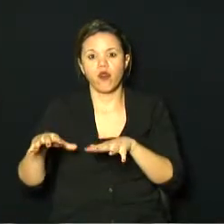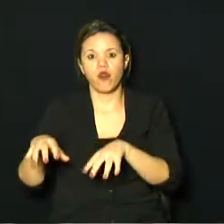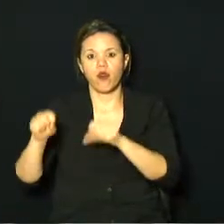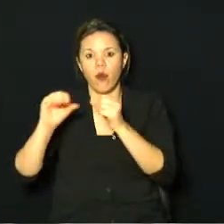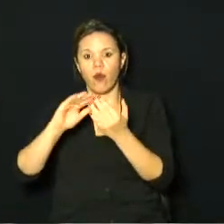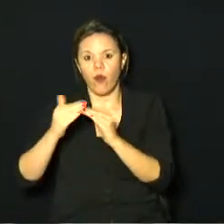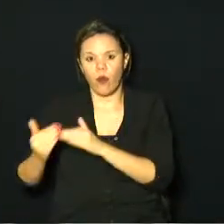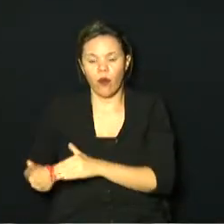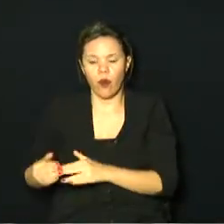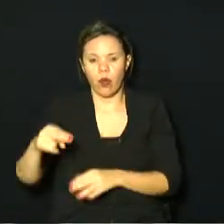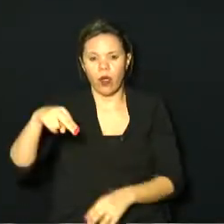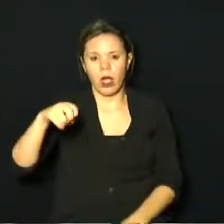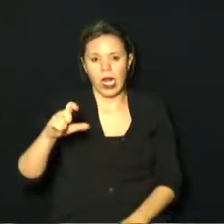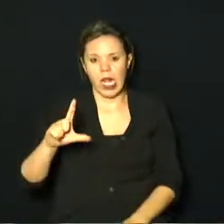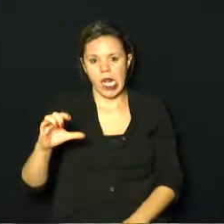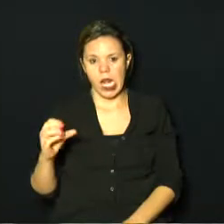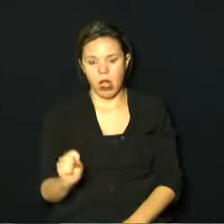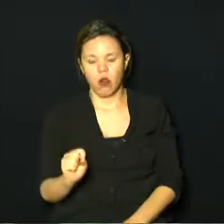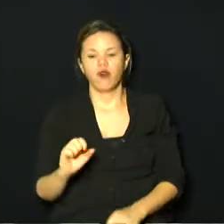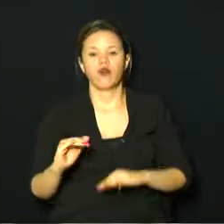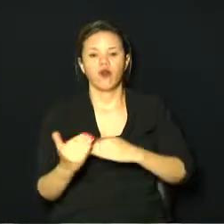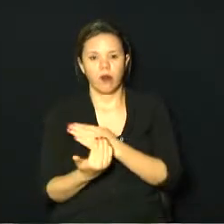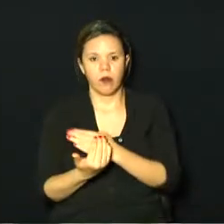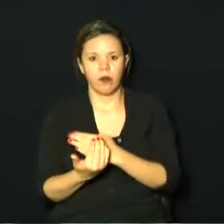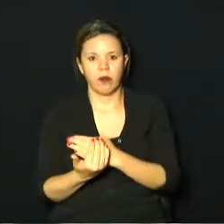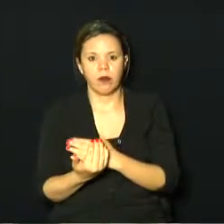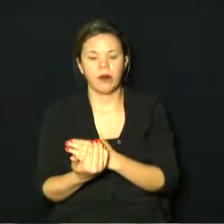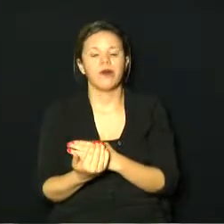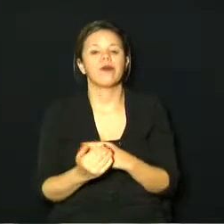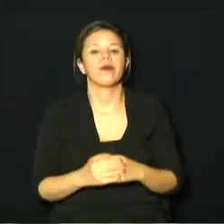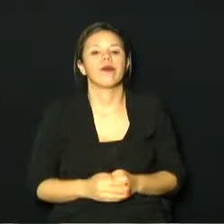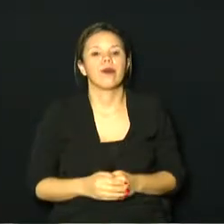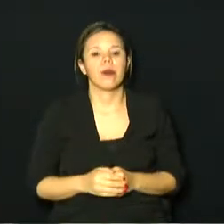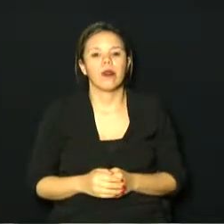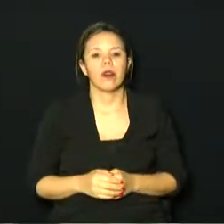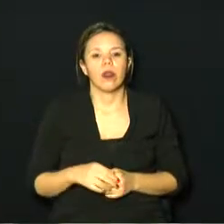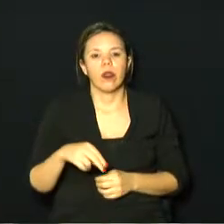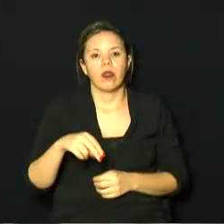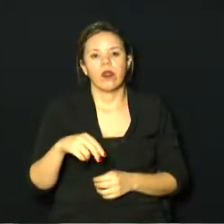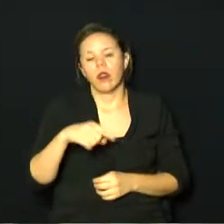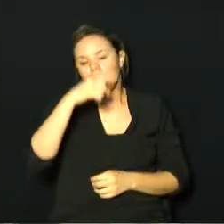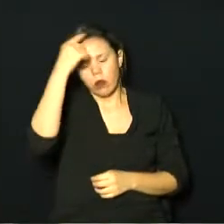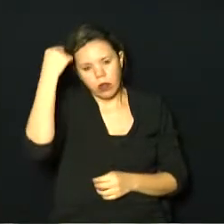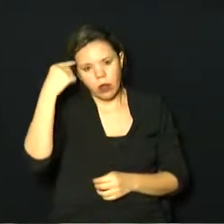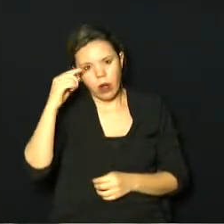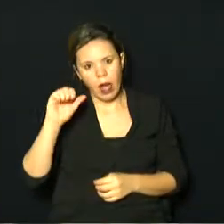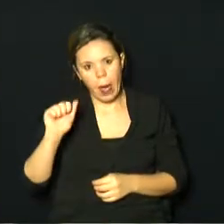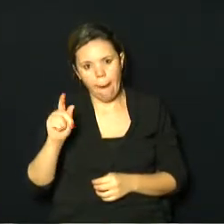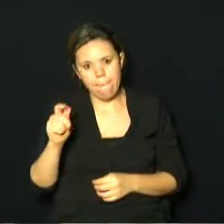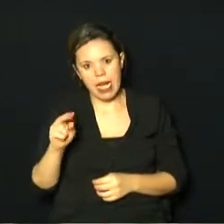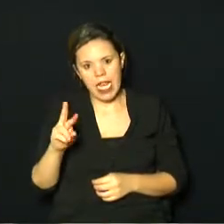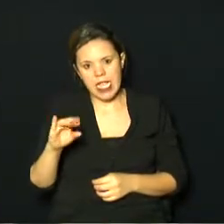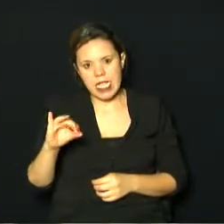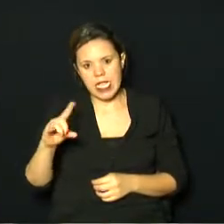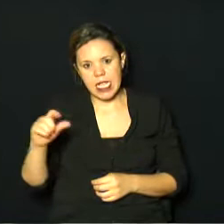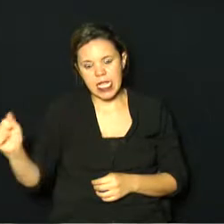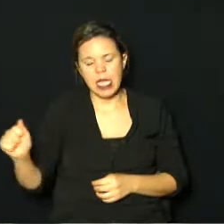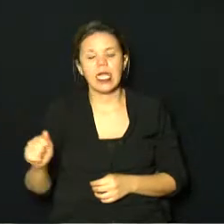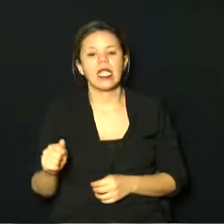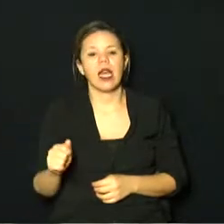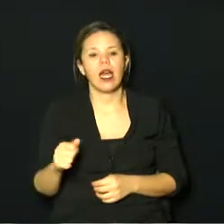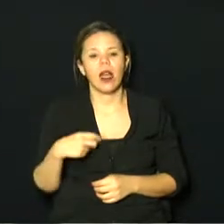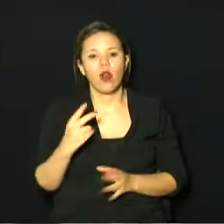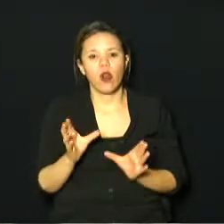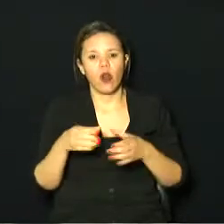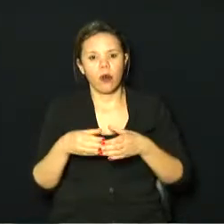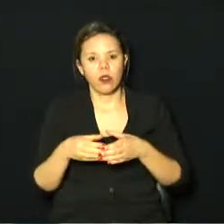Mandela, que é localizada no Jardim Nossa Senhora Aparecida. A comissão é presidida pelo vereador Carlão, do PT.